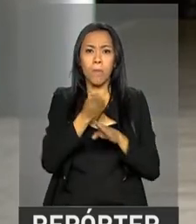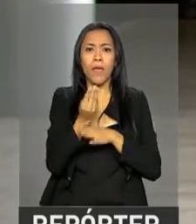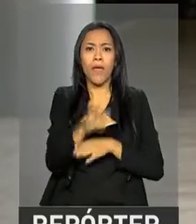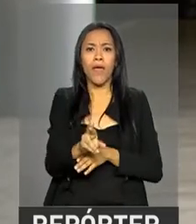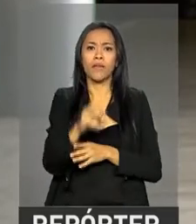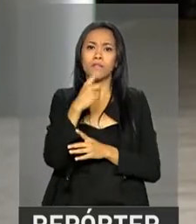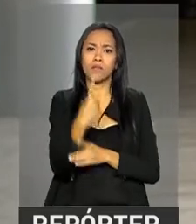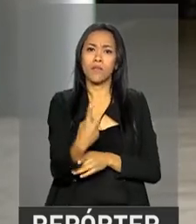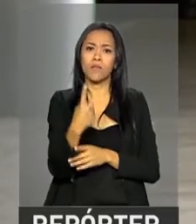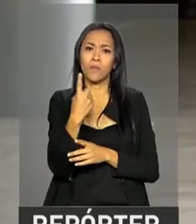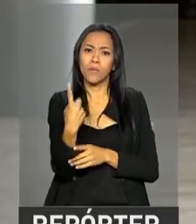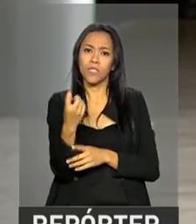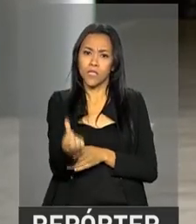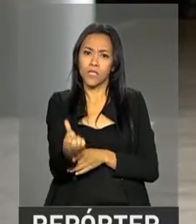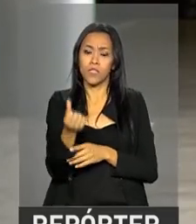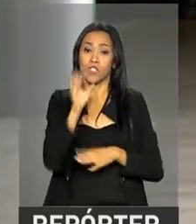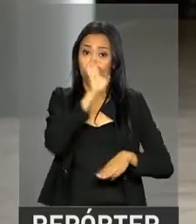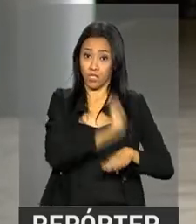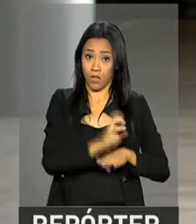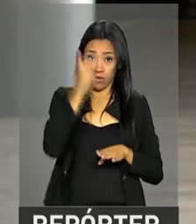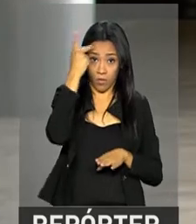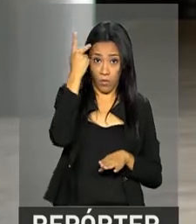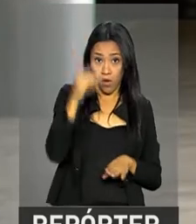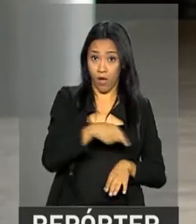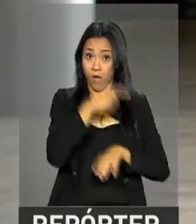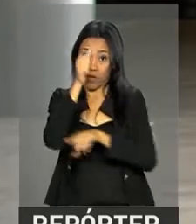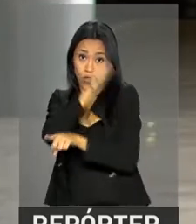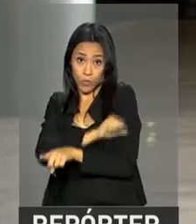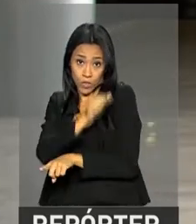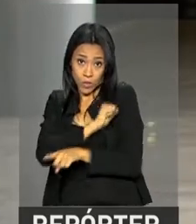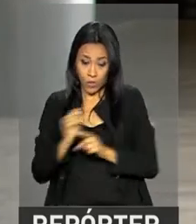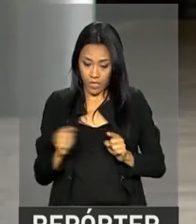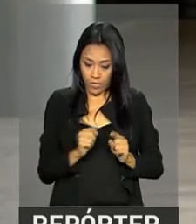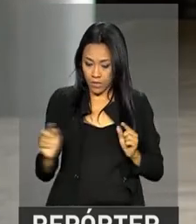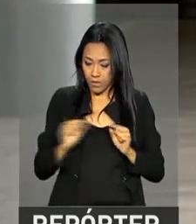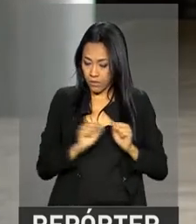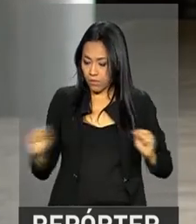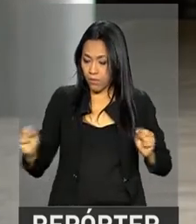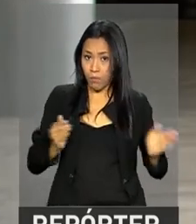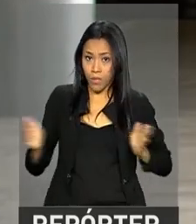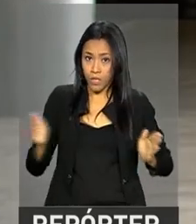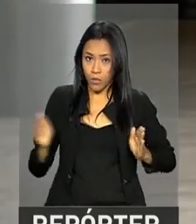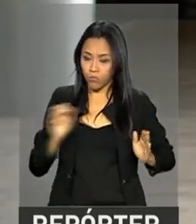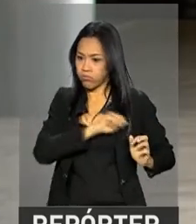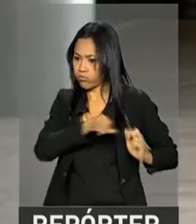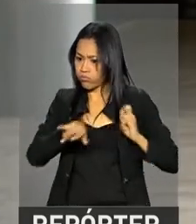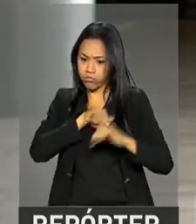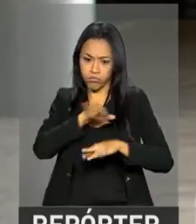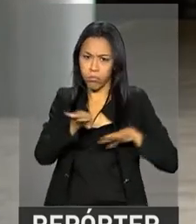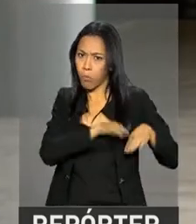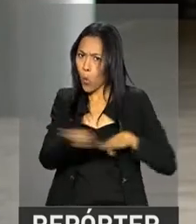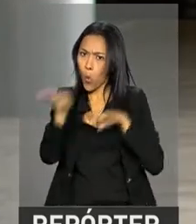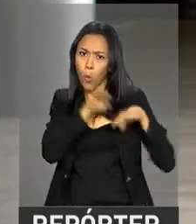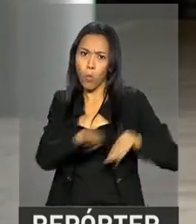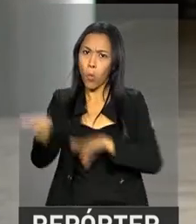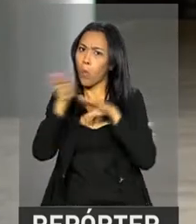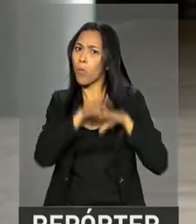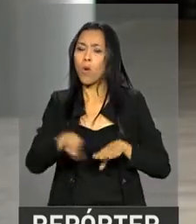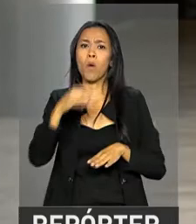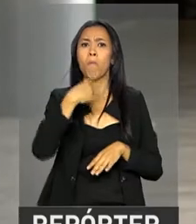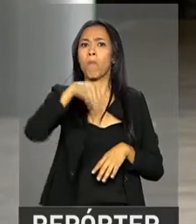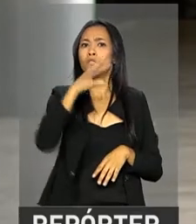br 116 entre os estados de são paulo e rio de janeiro é registrou a passagem de mais de 4 mil romeiros